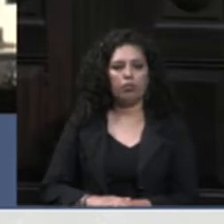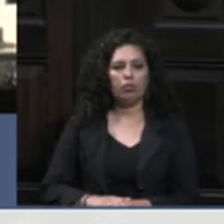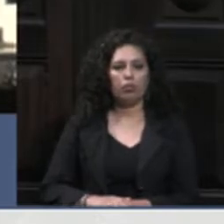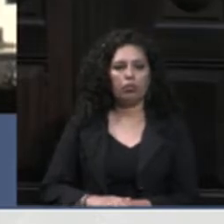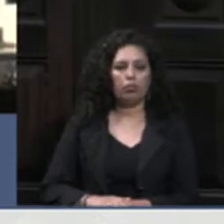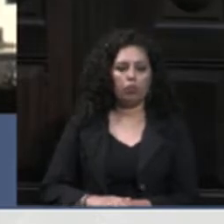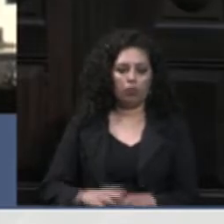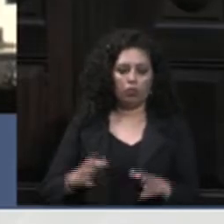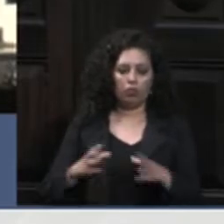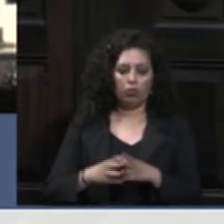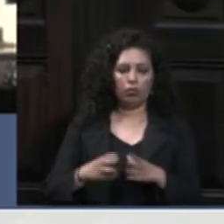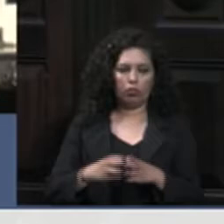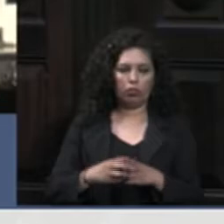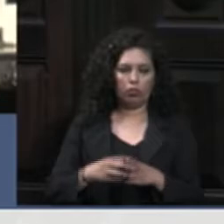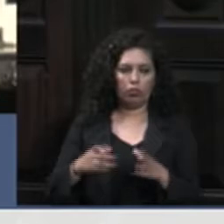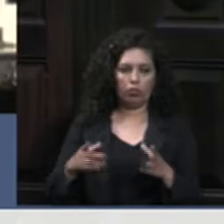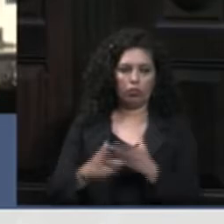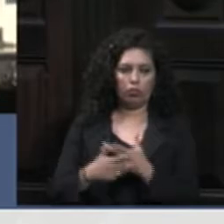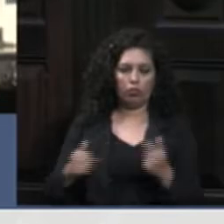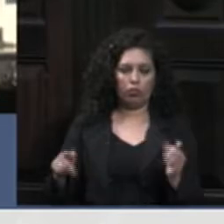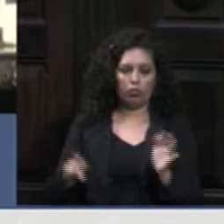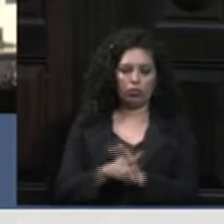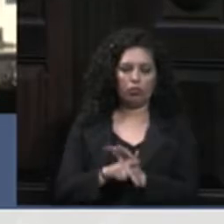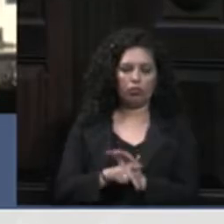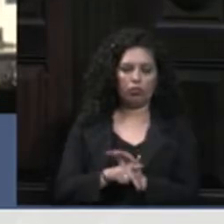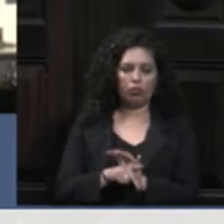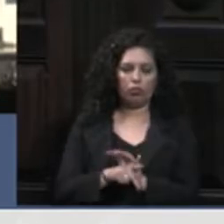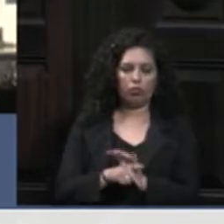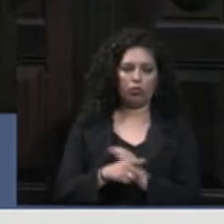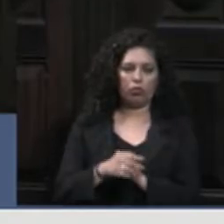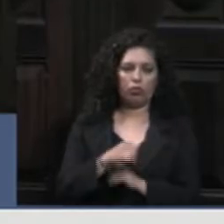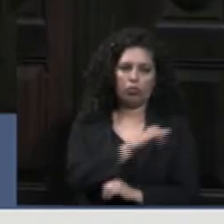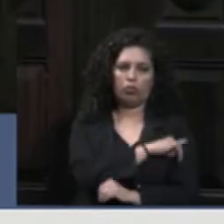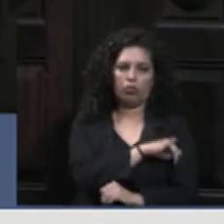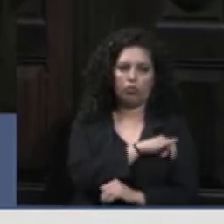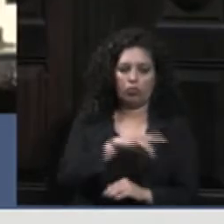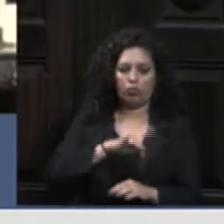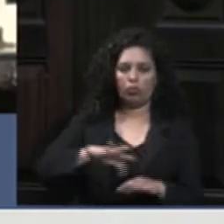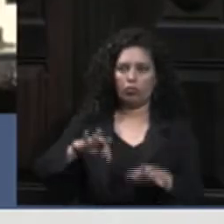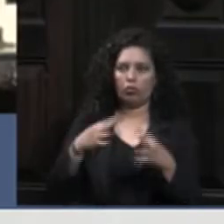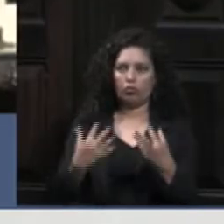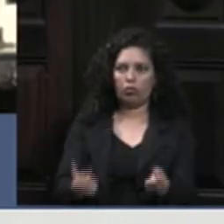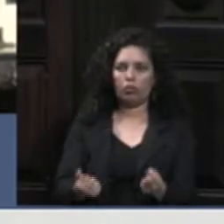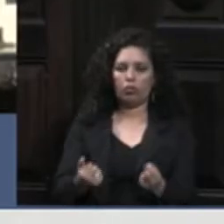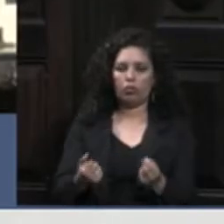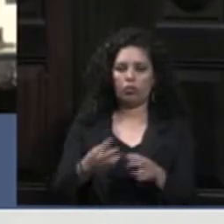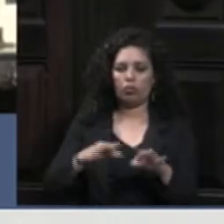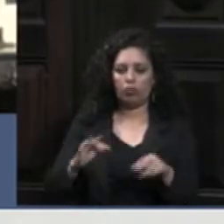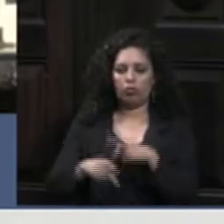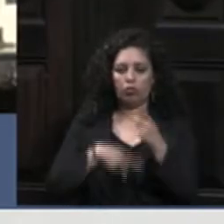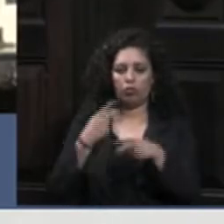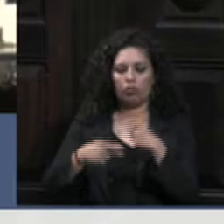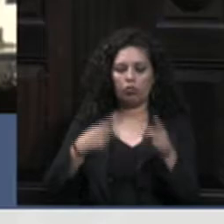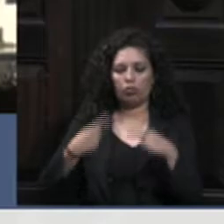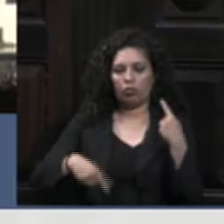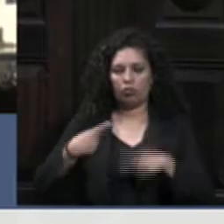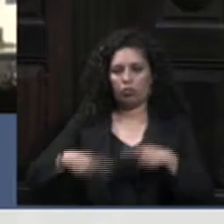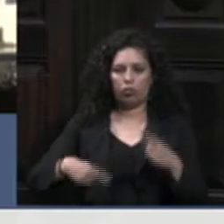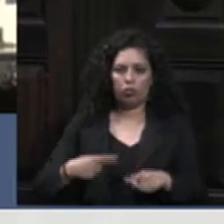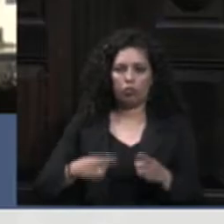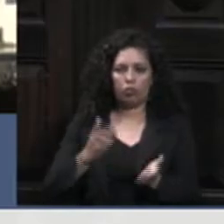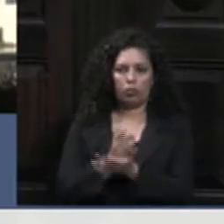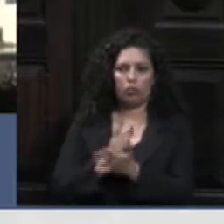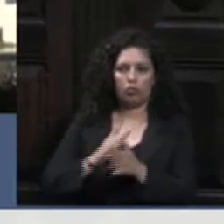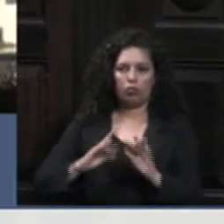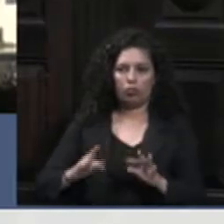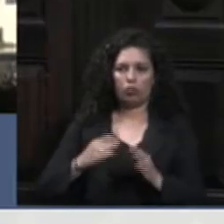Pela Comissão de Assuntos Municipais e Desenvolvimento Regional, deputado Anderson Nogueira. Favorável. Com os pareceres emitidos em discussão, não havendo que queira discutir,